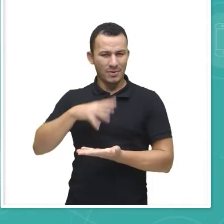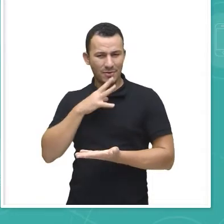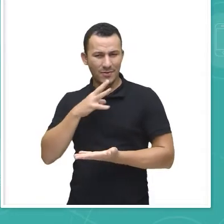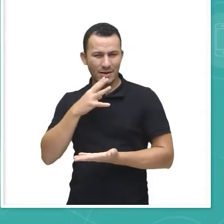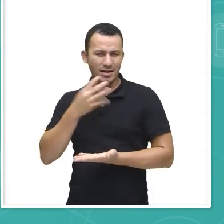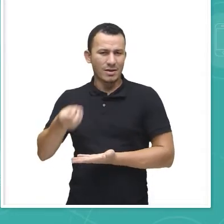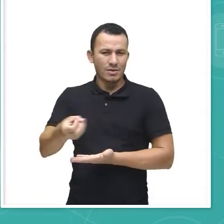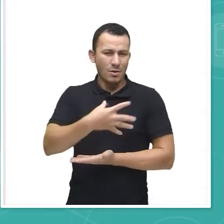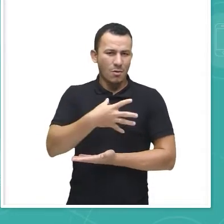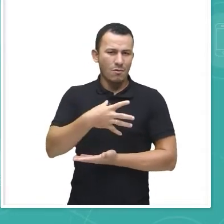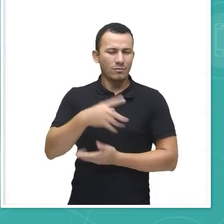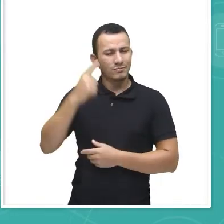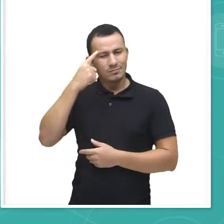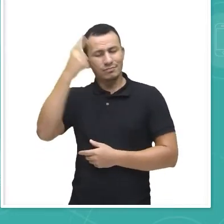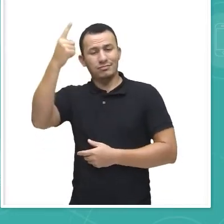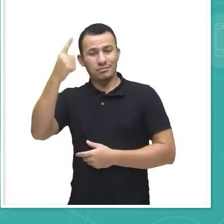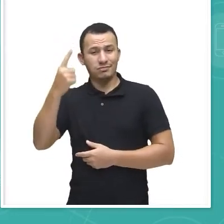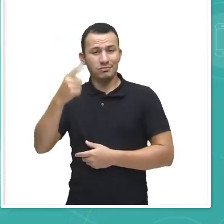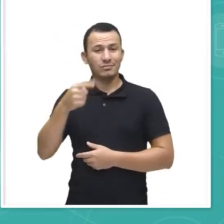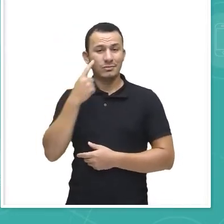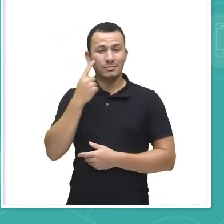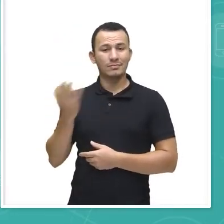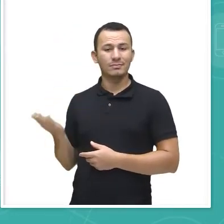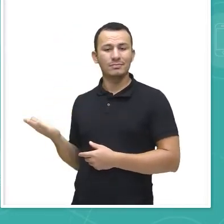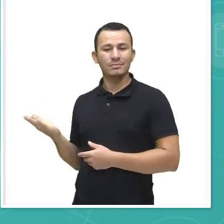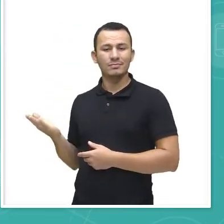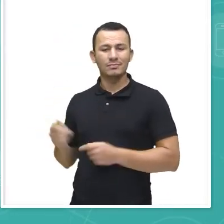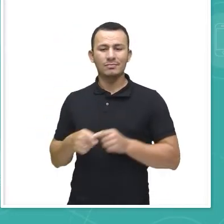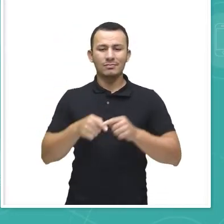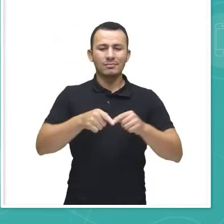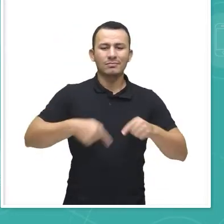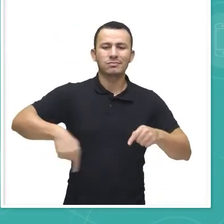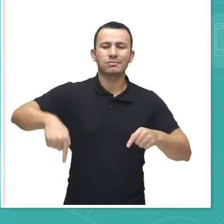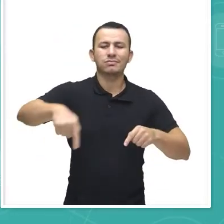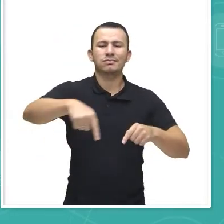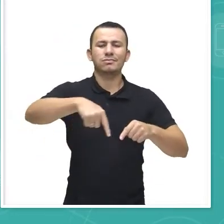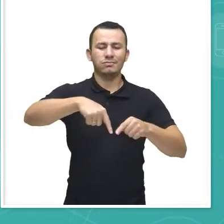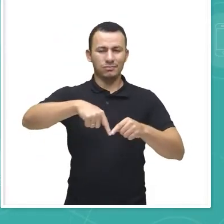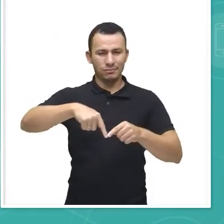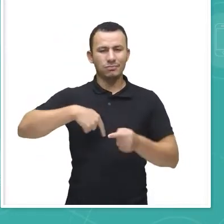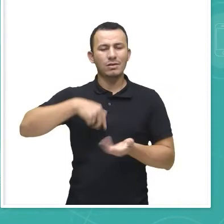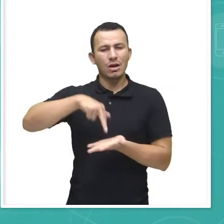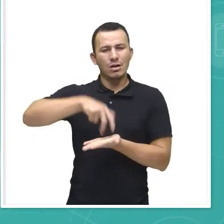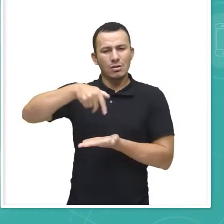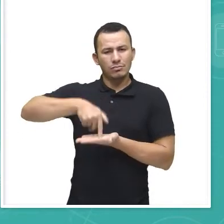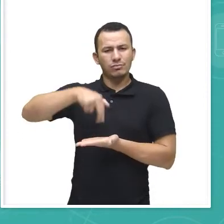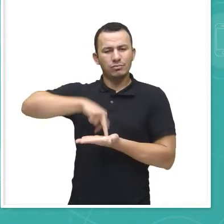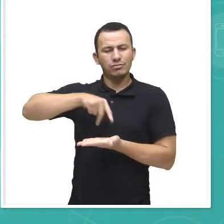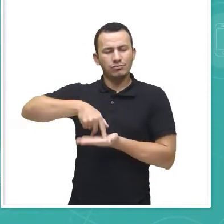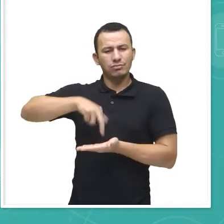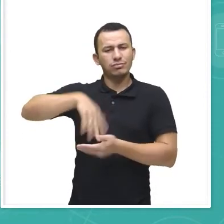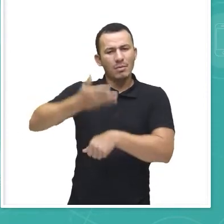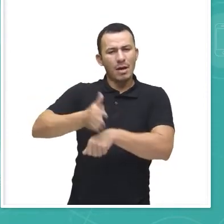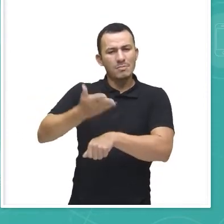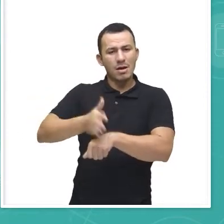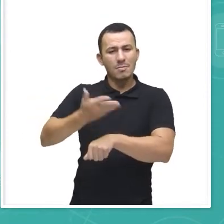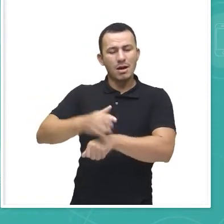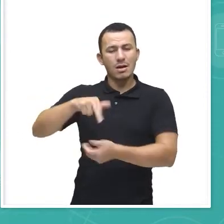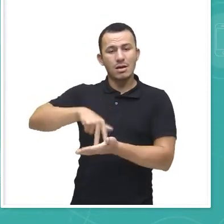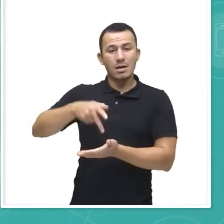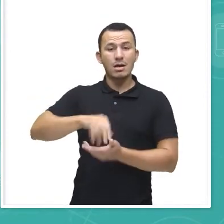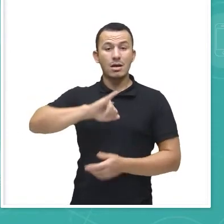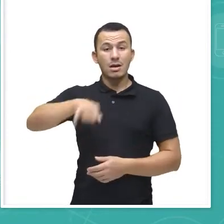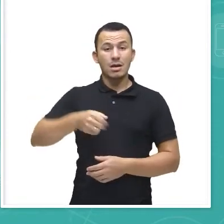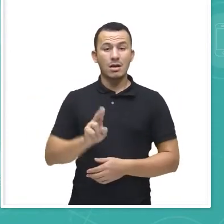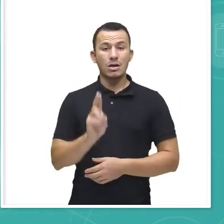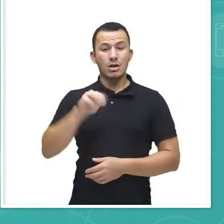depois que criaram esses mini trampolins, que é realizado, onde é realizada essa prática. Jump é uma